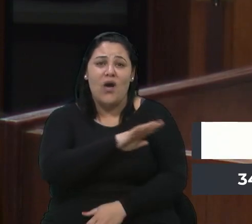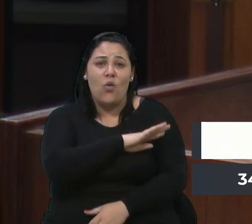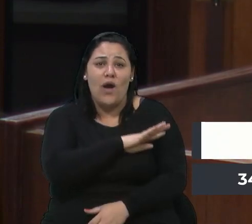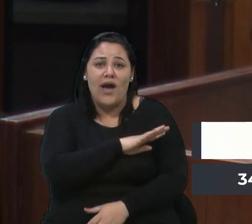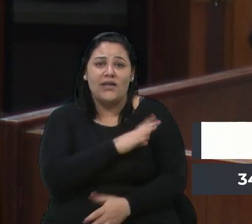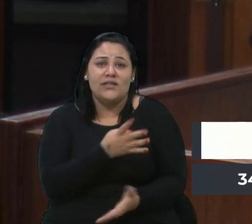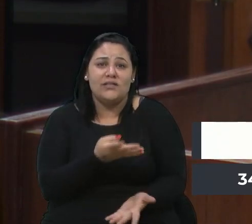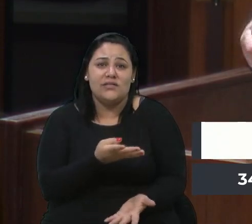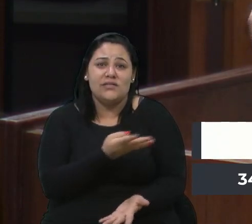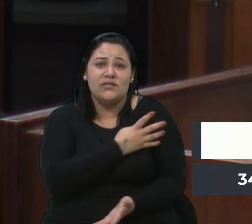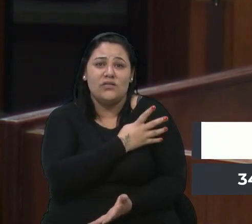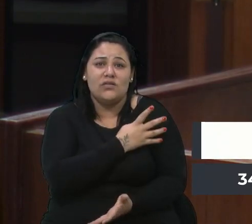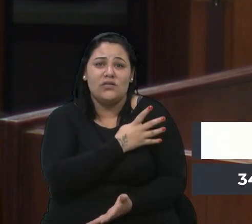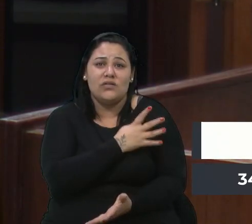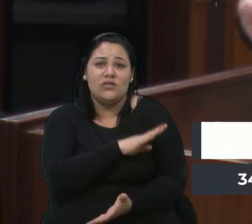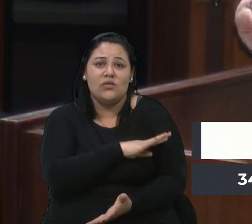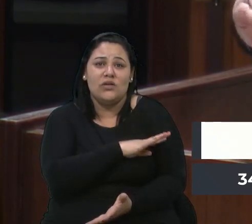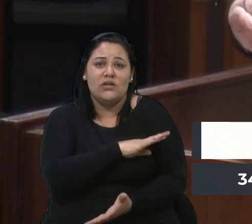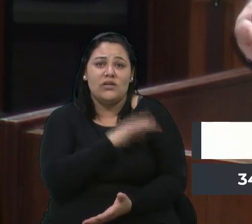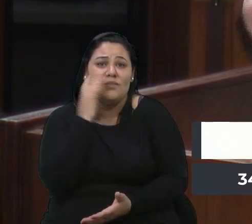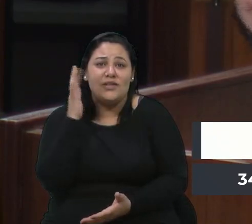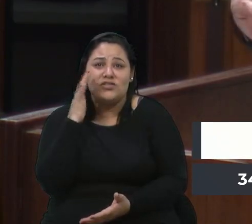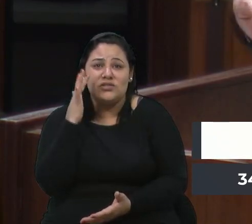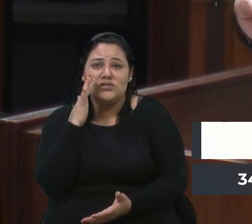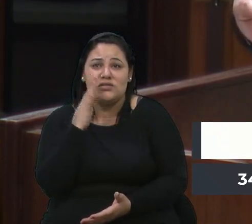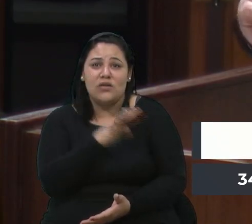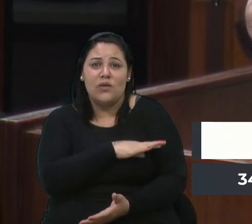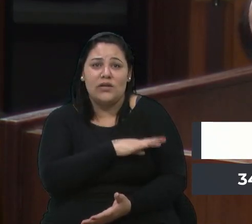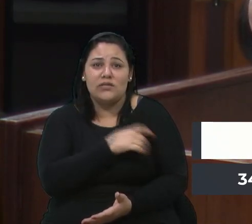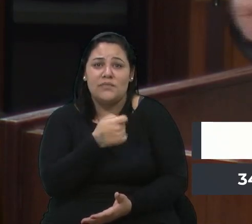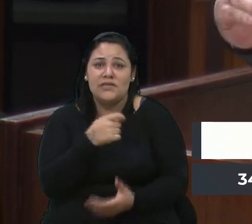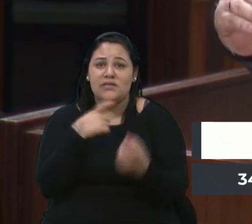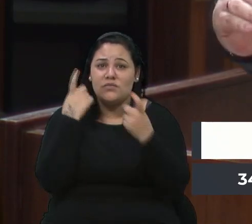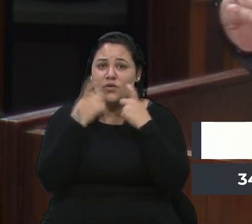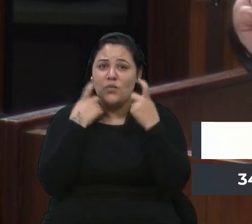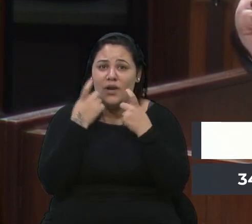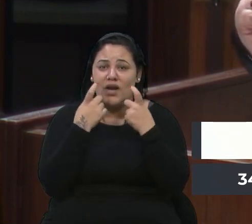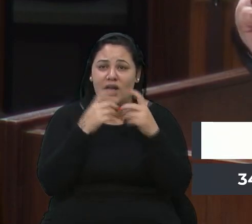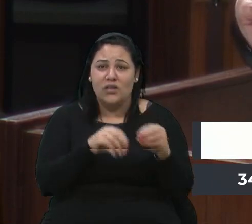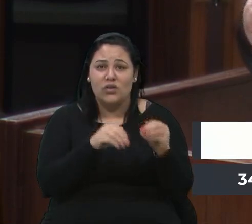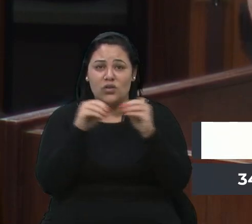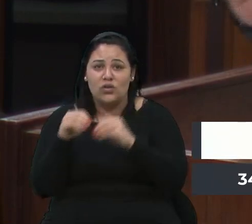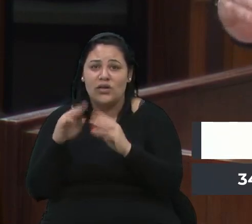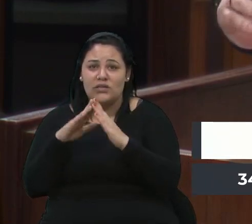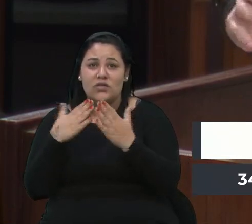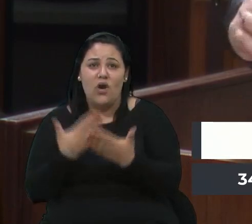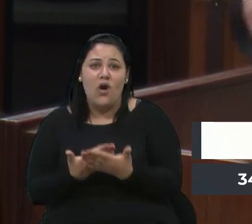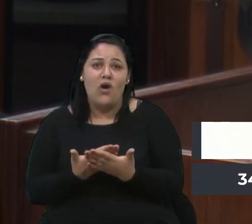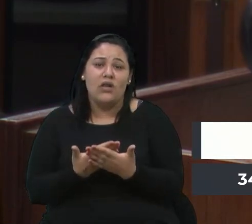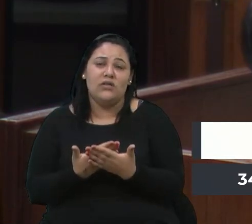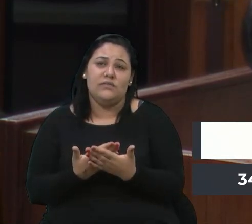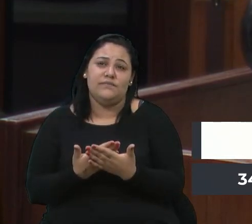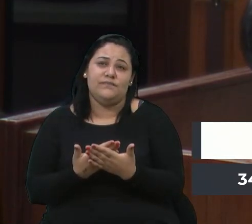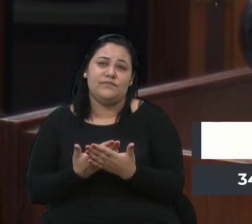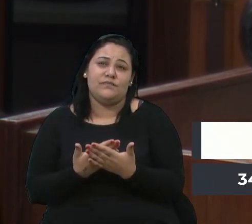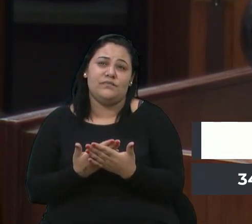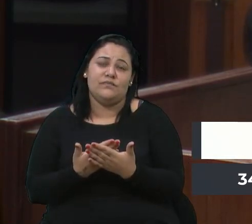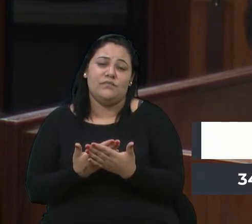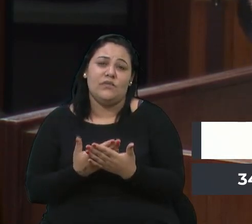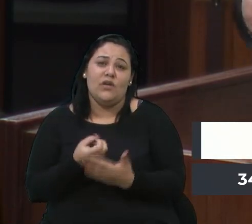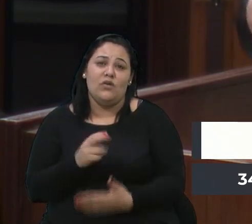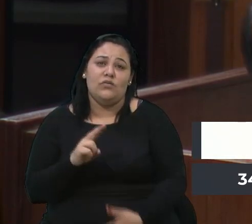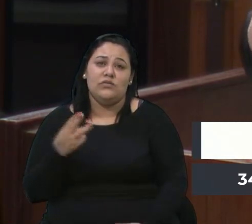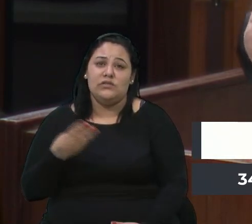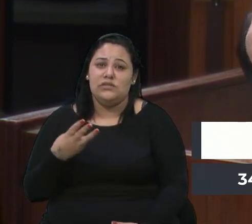tu imagina tu estudar, chega lá na 4ª, já tem que se preocupar, 3 anos, 4 anos, já tem que se preocupar, ou às vezes chega lá na 3ª